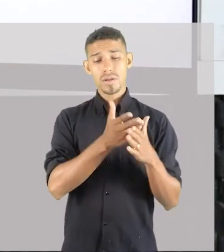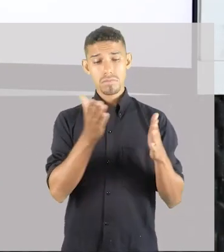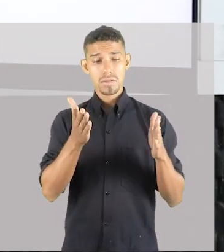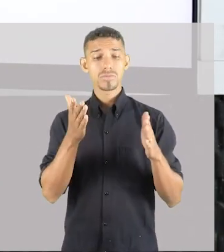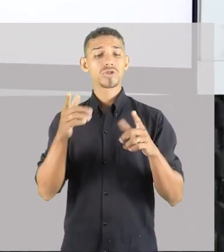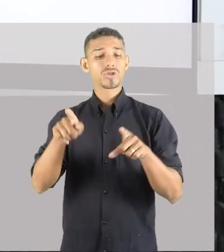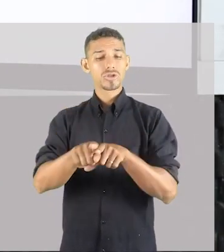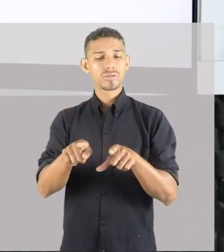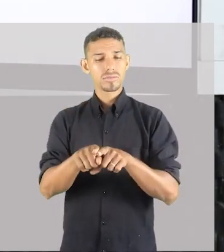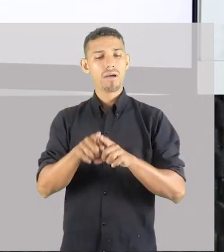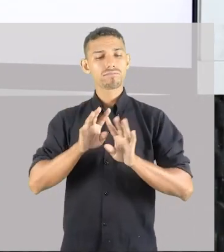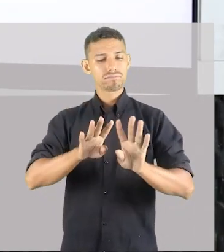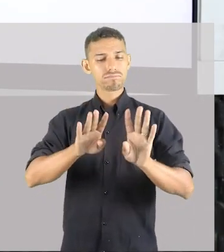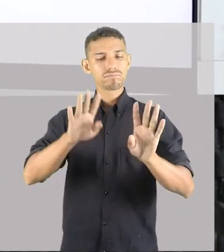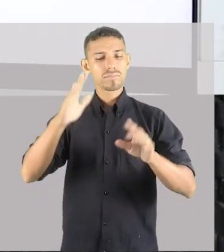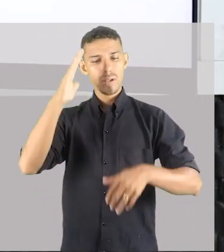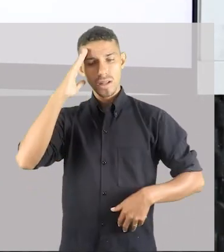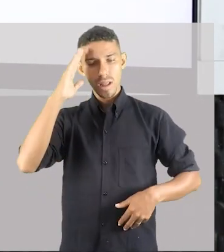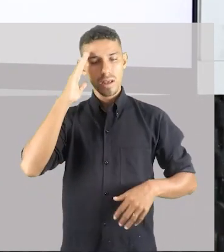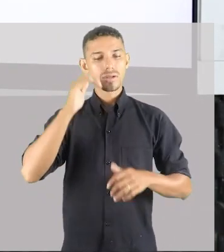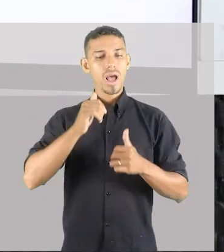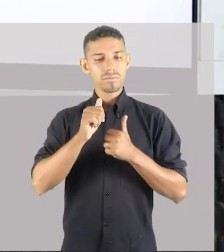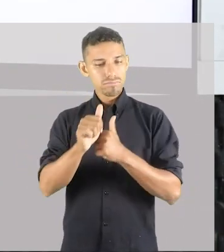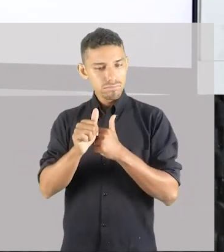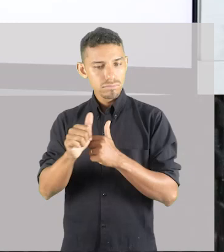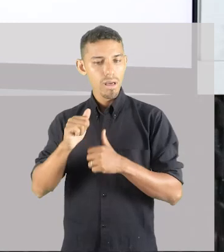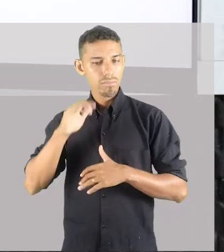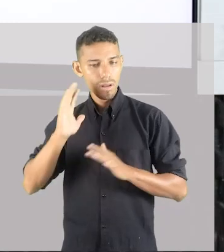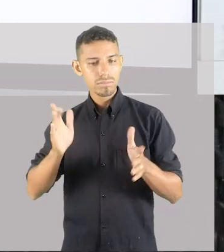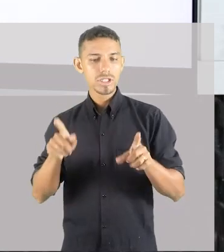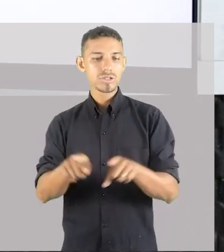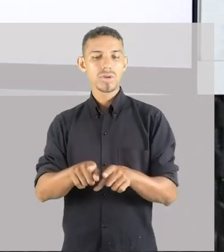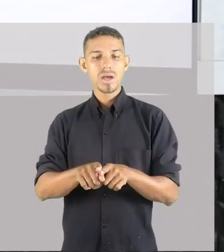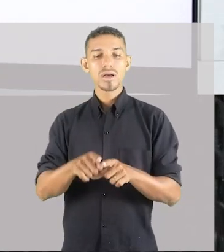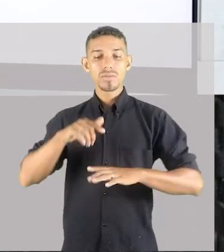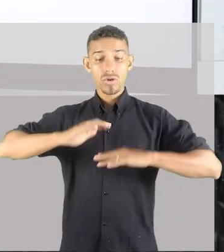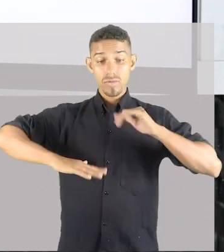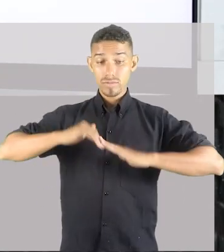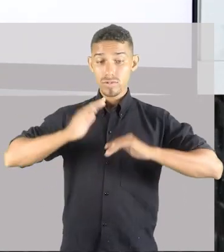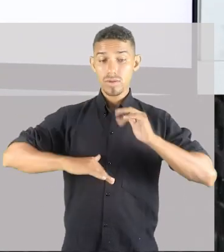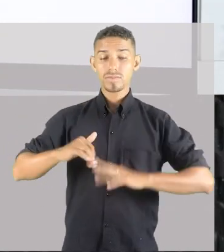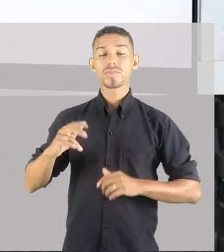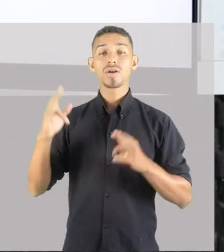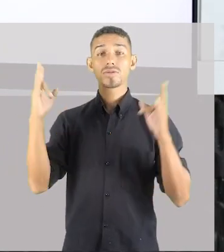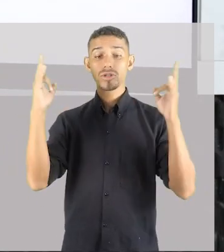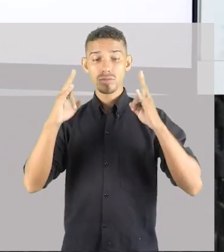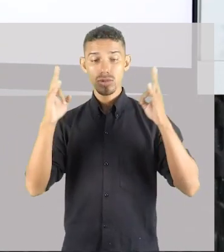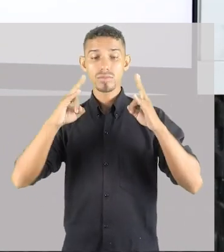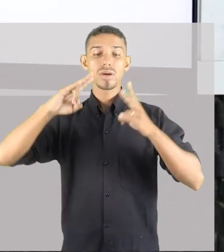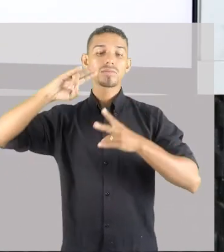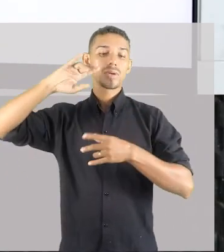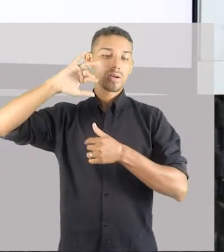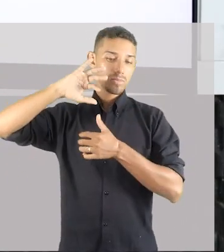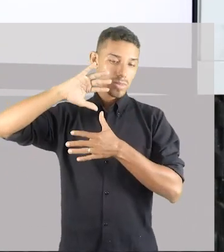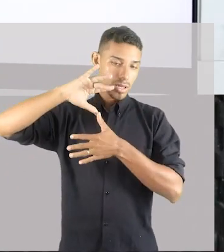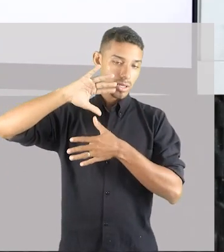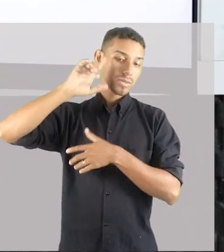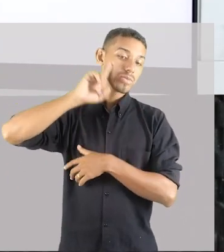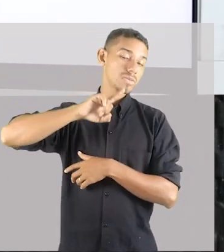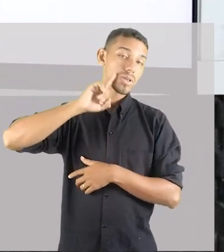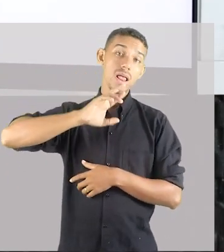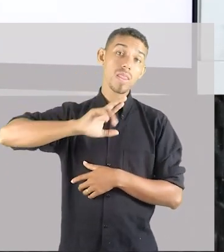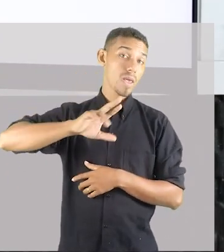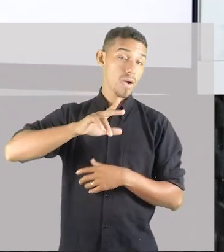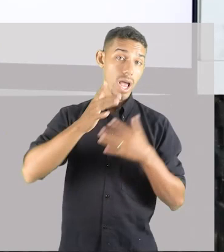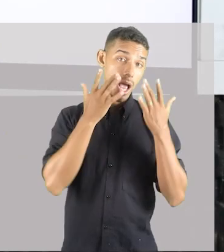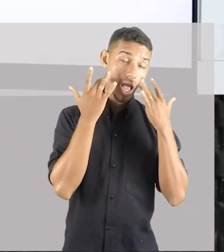perseguidos né Tem uma carreira Internacional e um estilo único inspirado pelo hip hop americano novamente hip hop não é